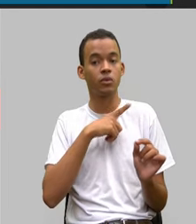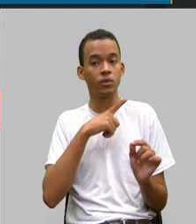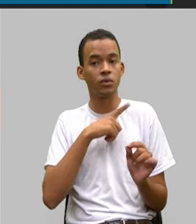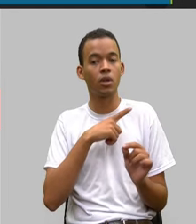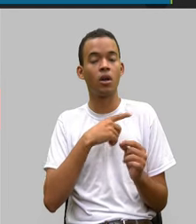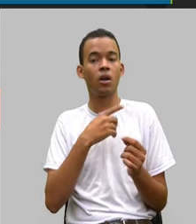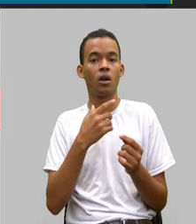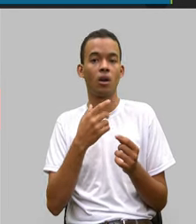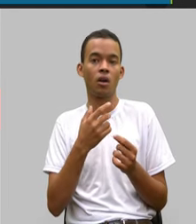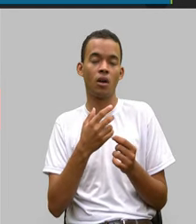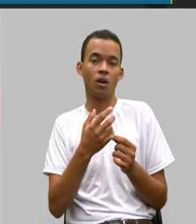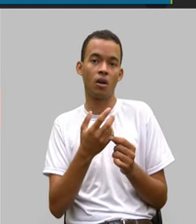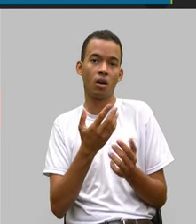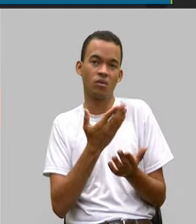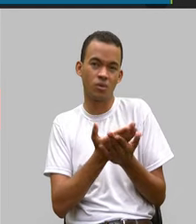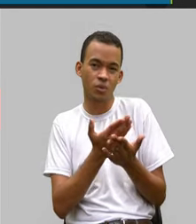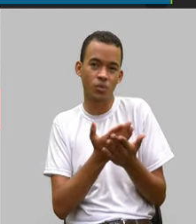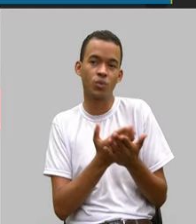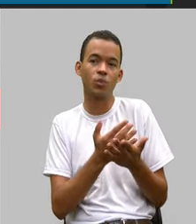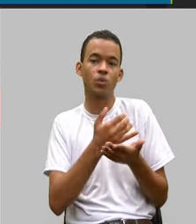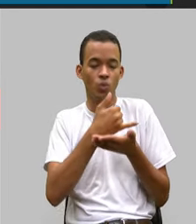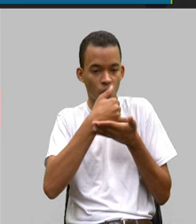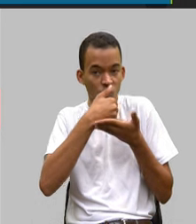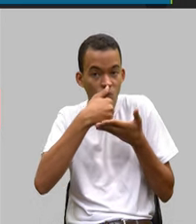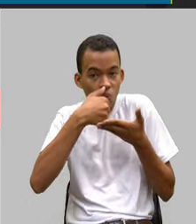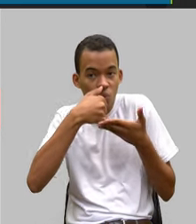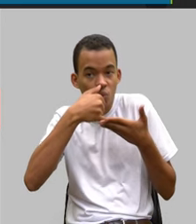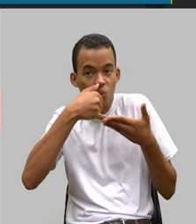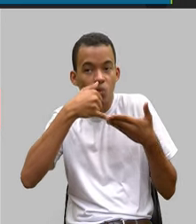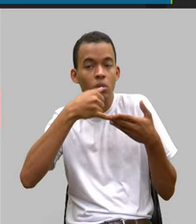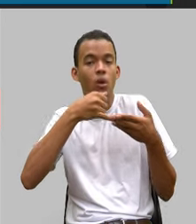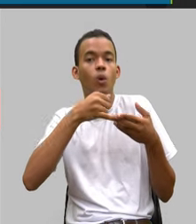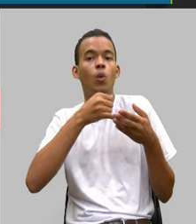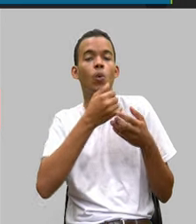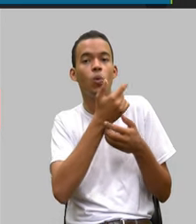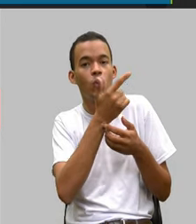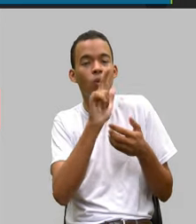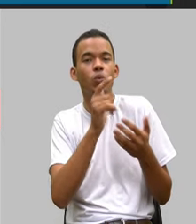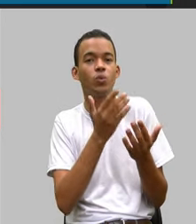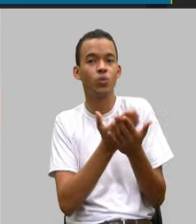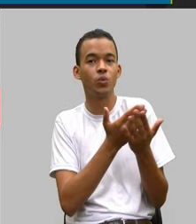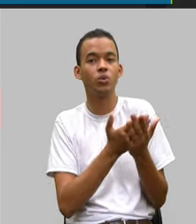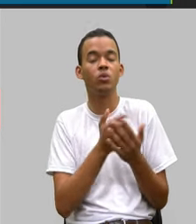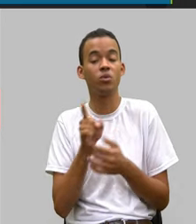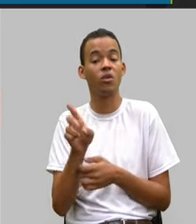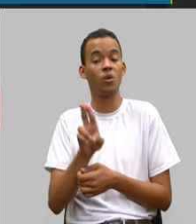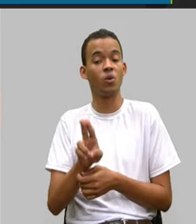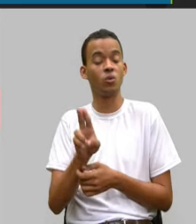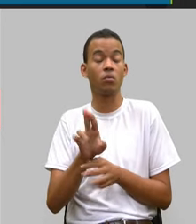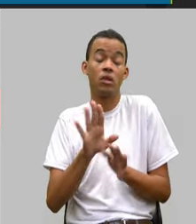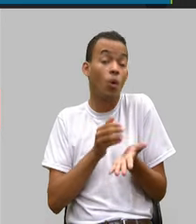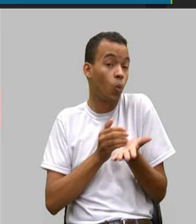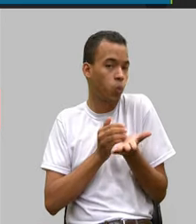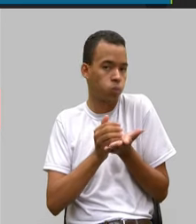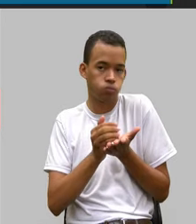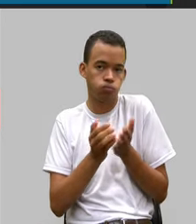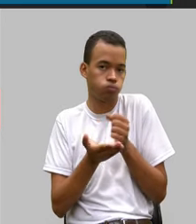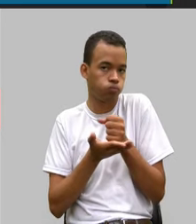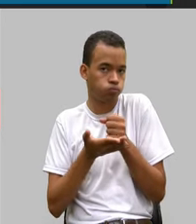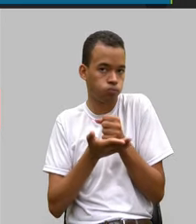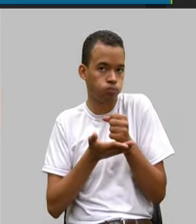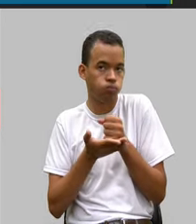eh cocaína dependência CRM mas isso é muito Inicial Agora um projeto tão grande que precisa do Estado